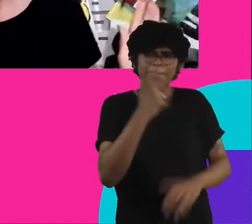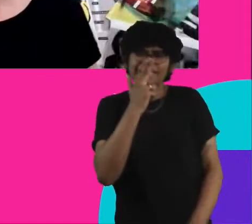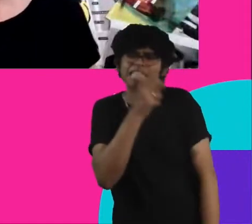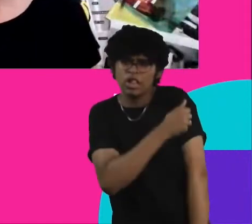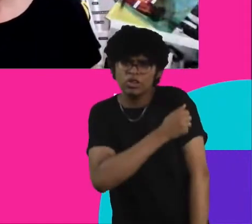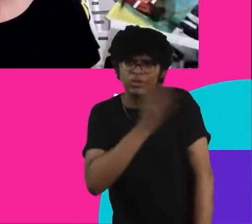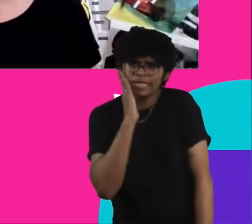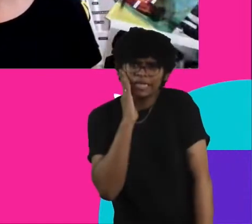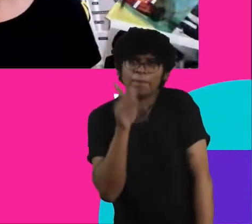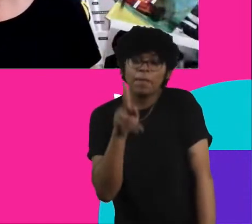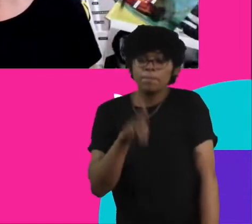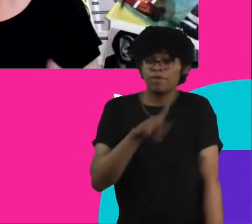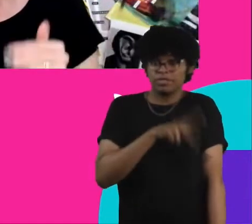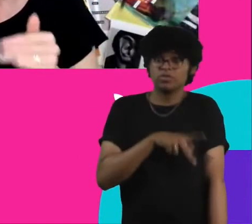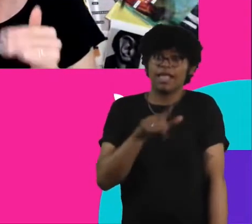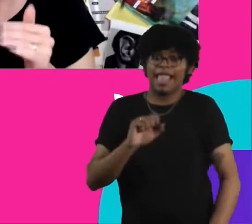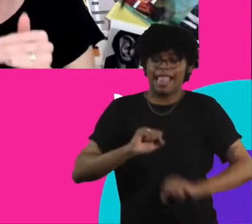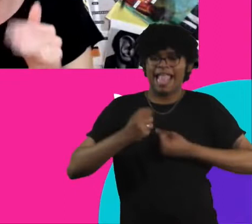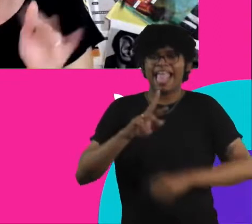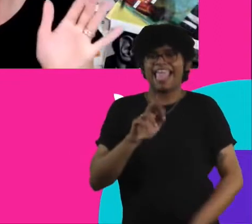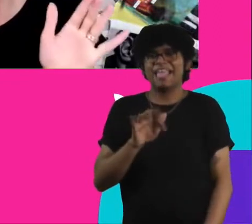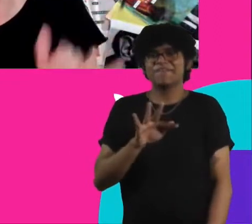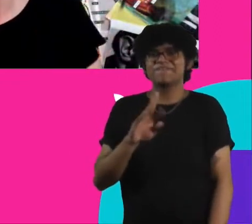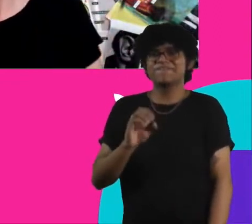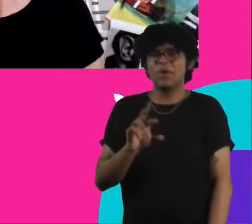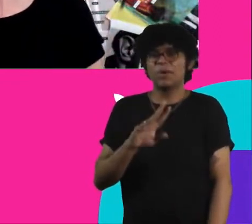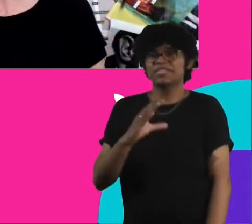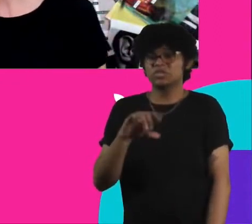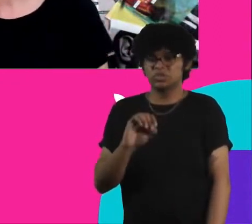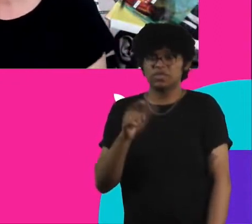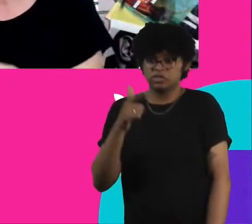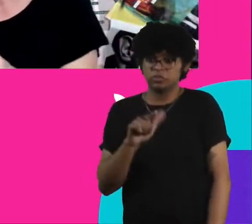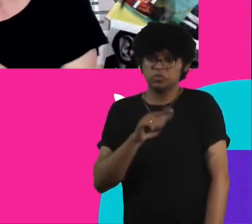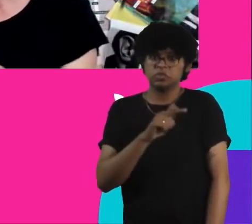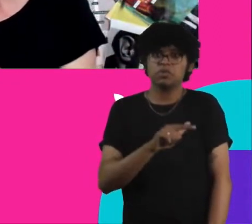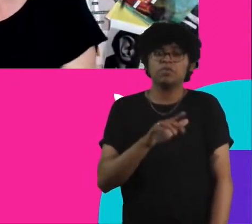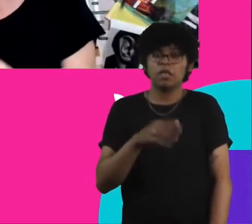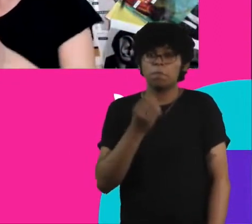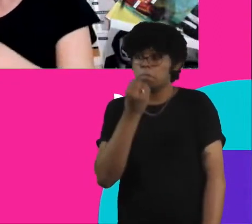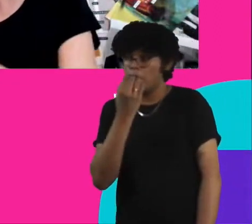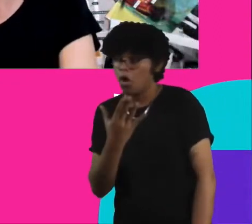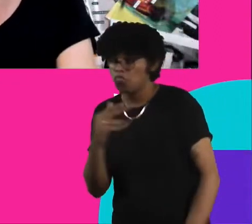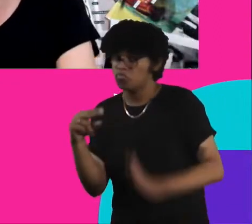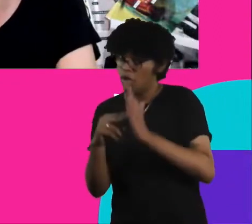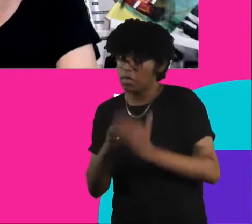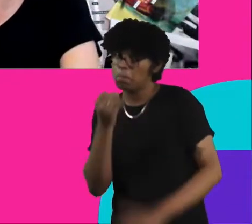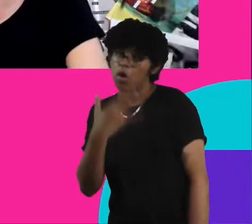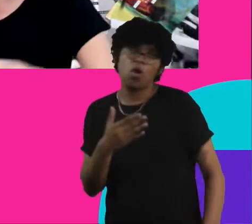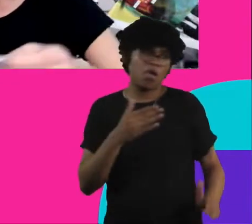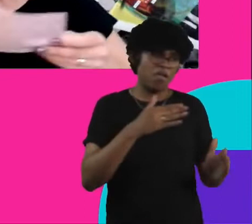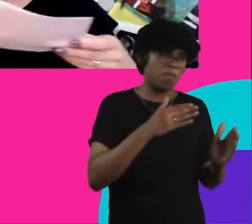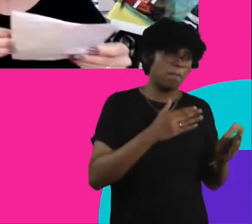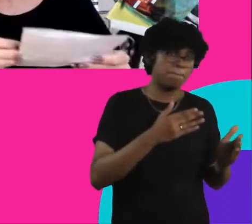é professor, trabalha por reforço, vai de aluno, né? Aluno aprende por reforço. Tá indo bem, dá uma nota boa. Tá indo bem, dá uma nota